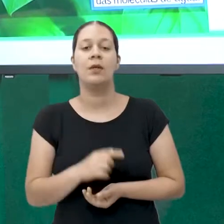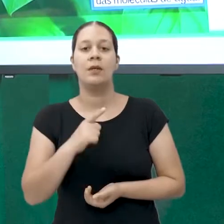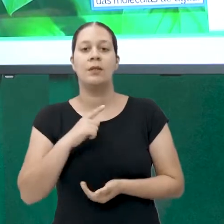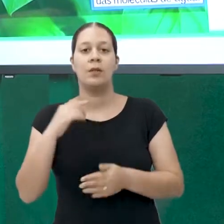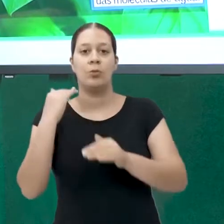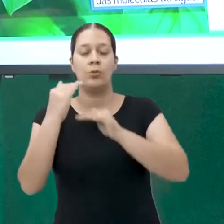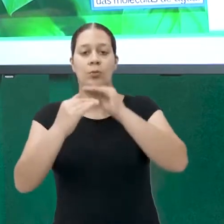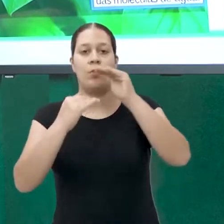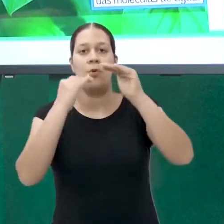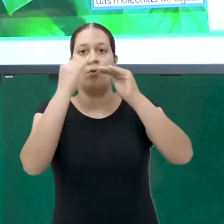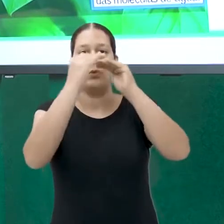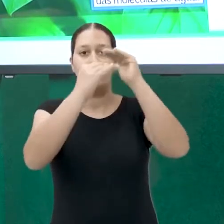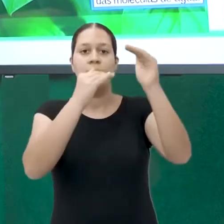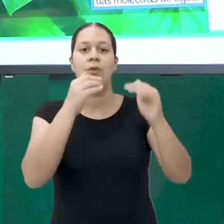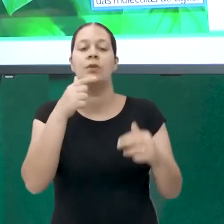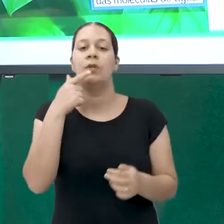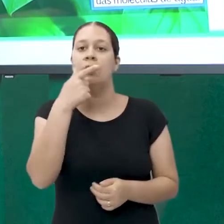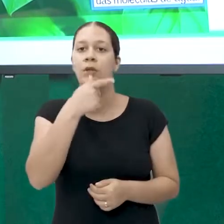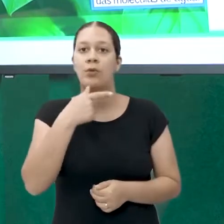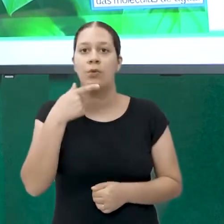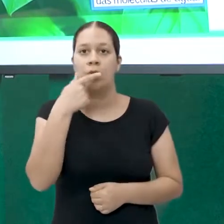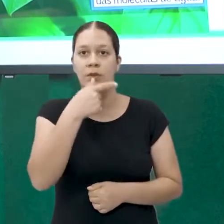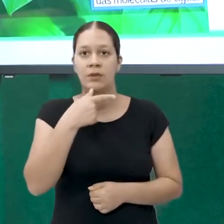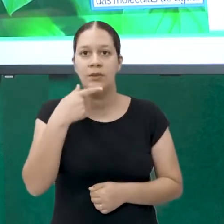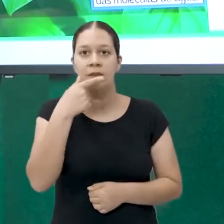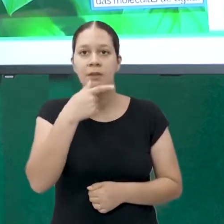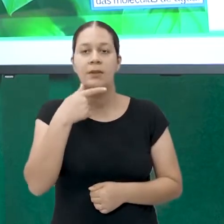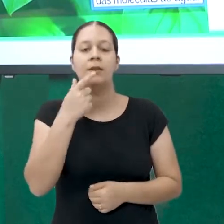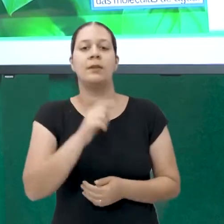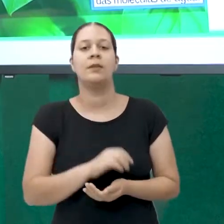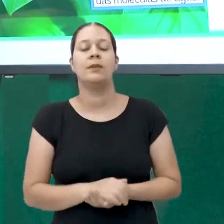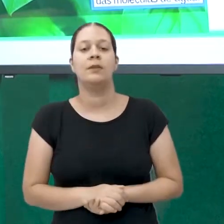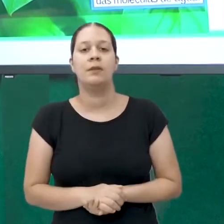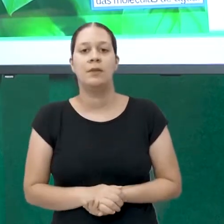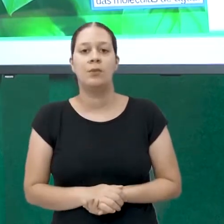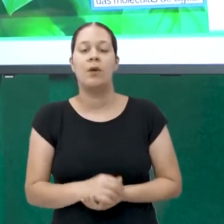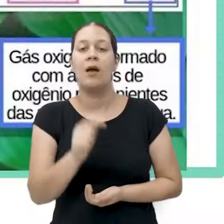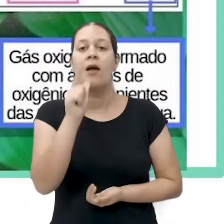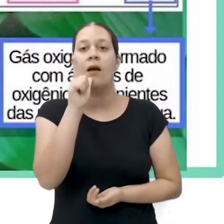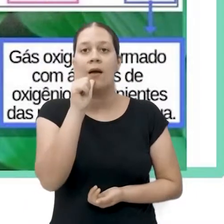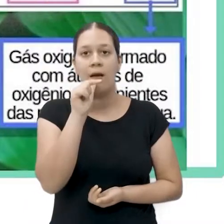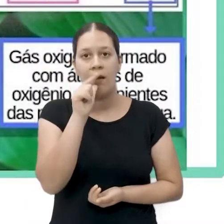você vai gerar nesse processo glicose.